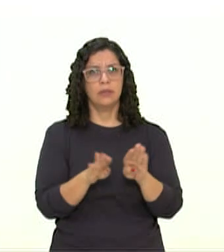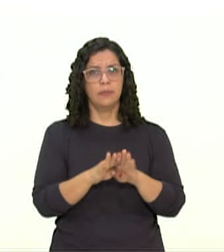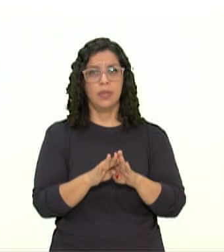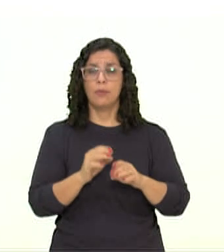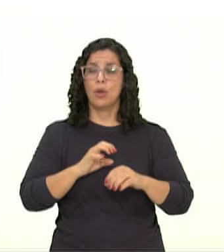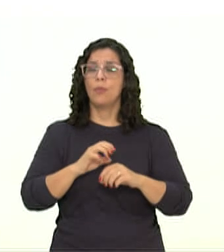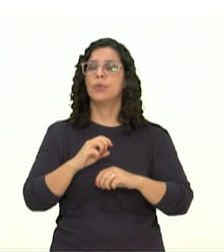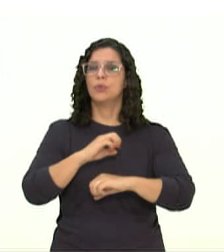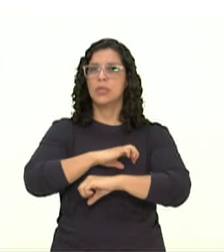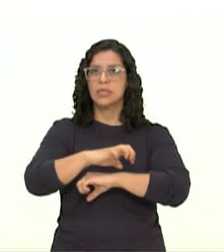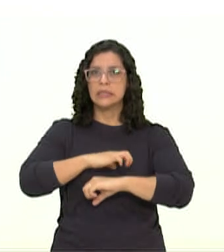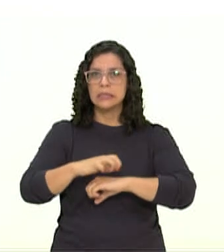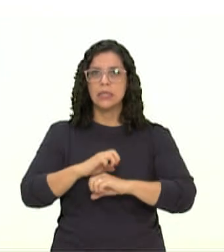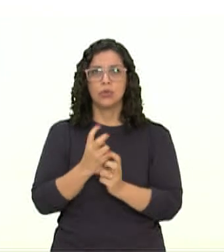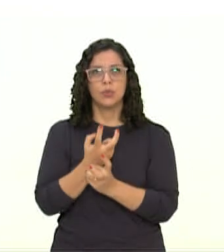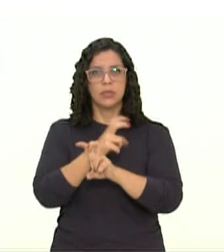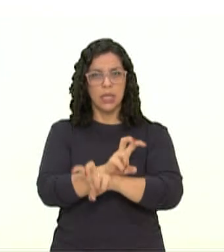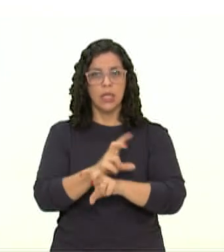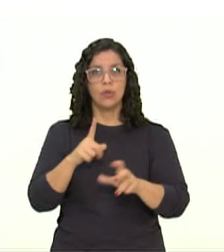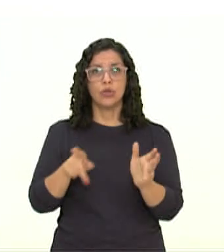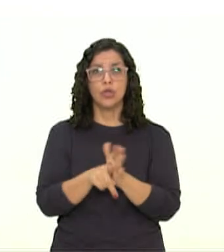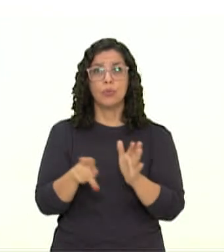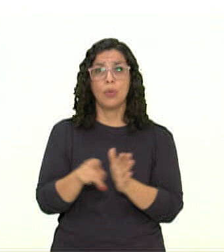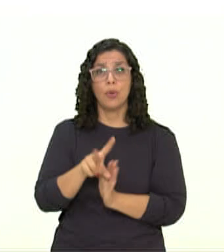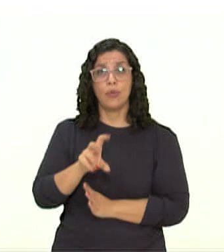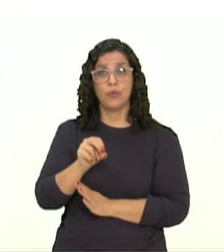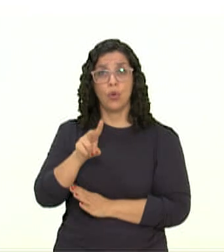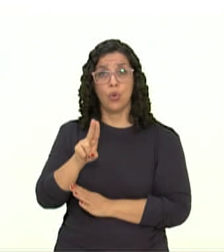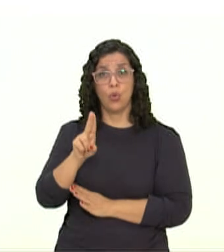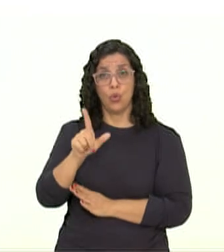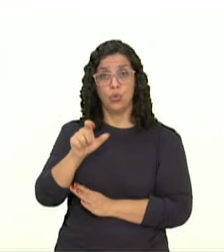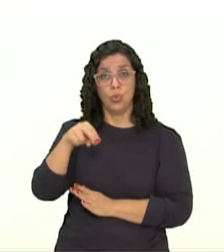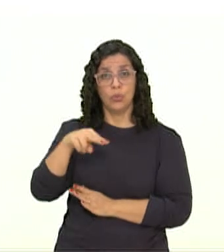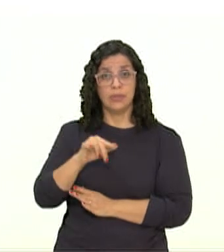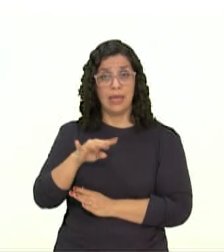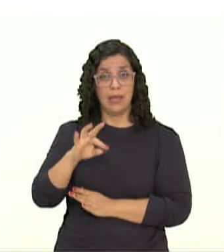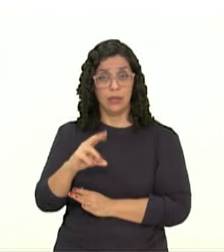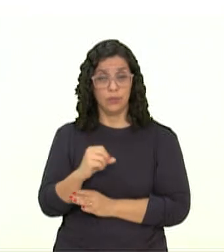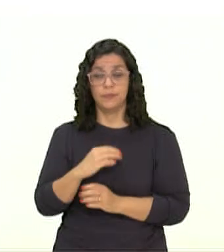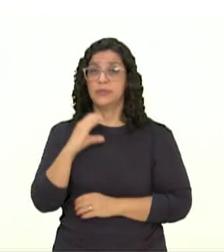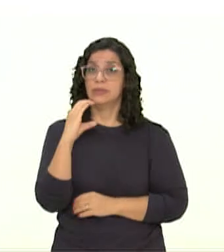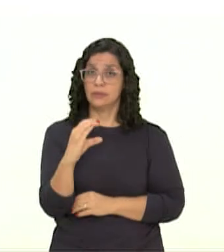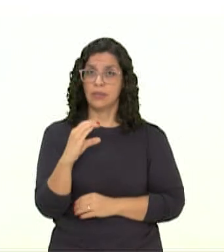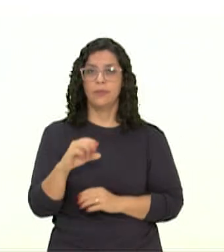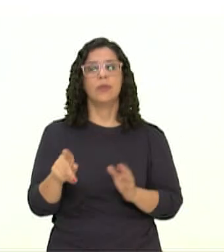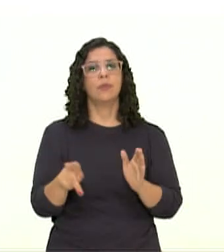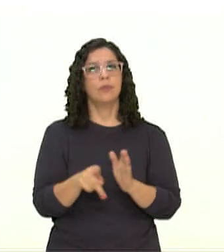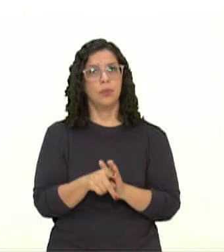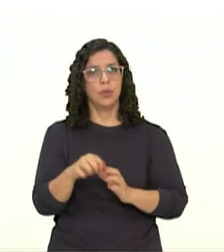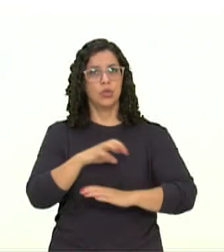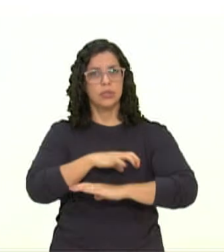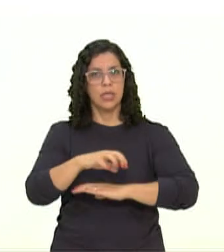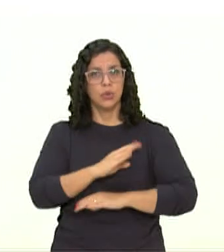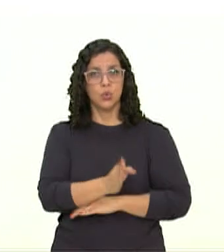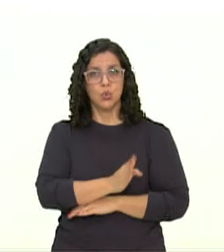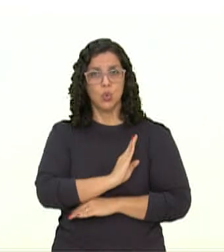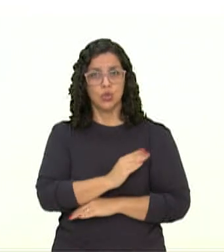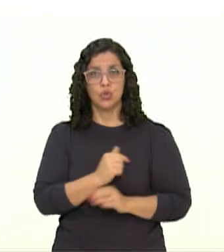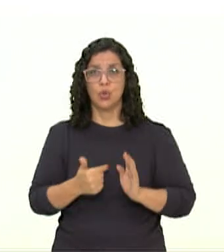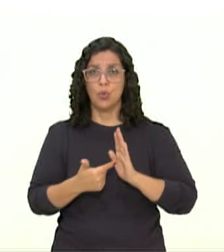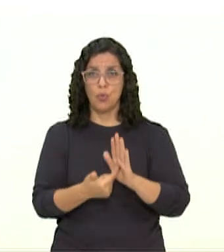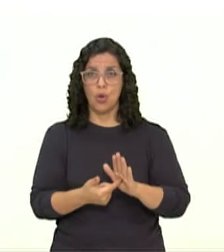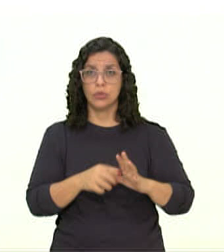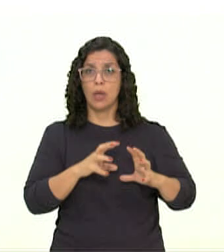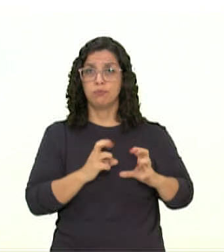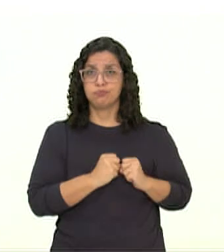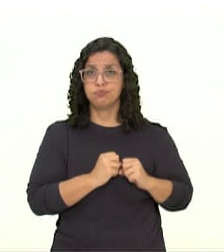muscular estriado esquelético possui contração voluntária. Letra C. O tecido muscular estriado cardíaco apresenta